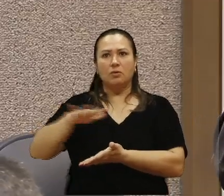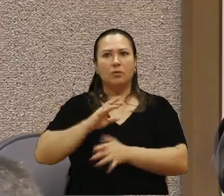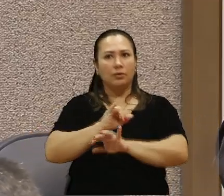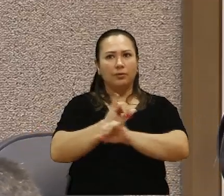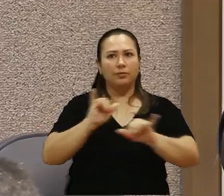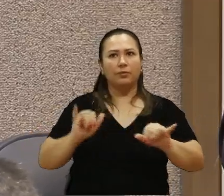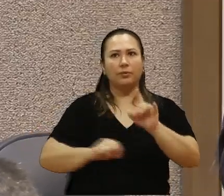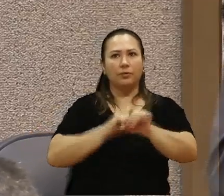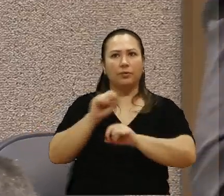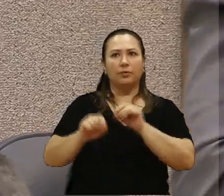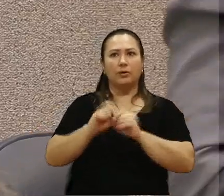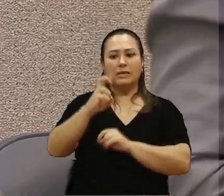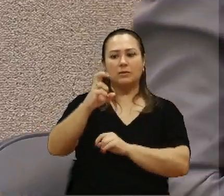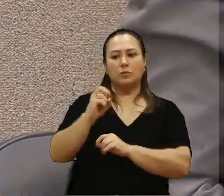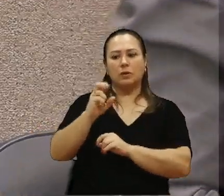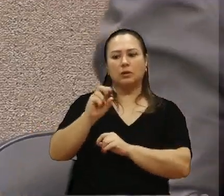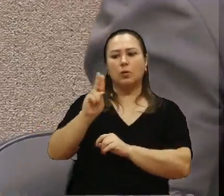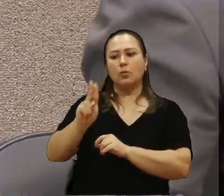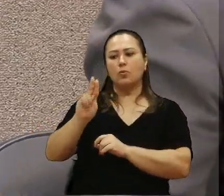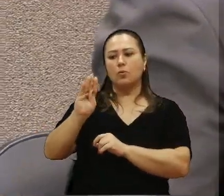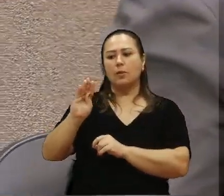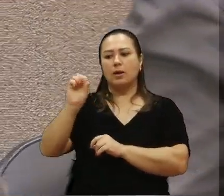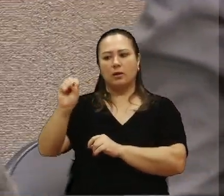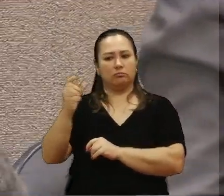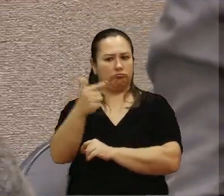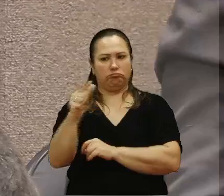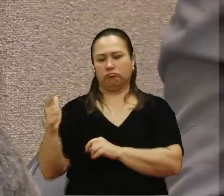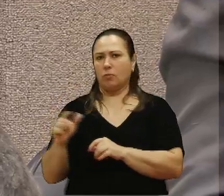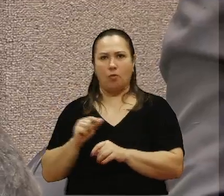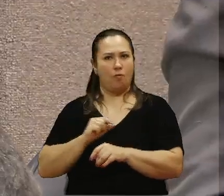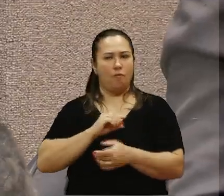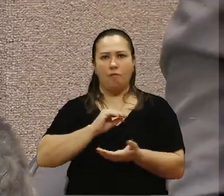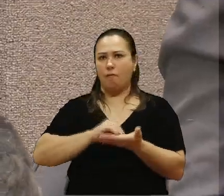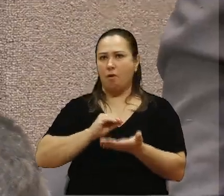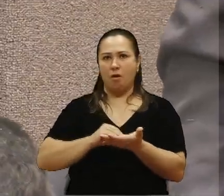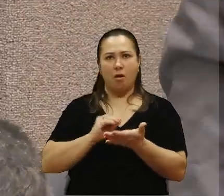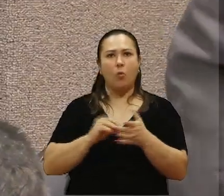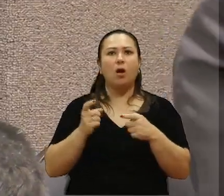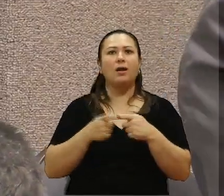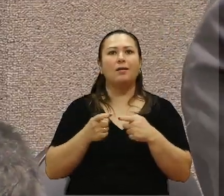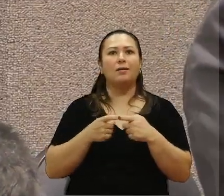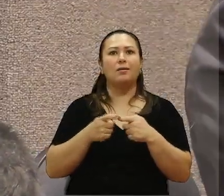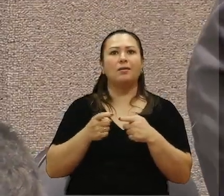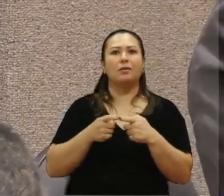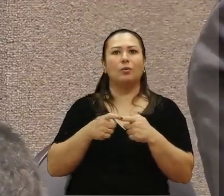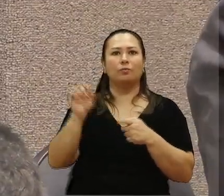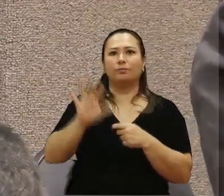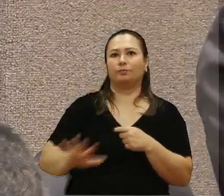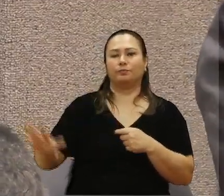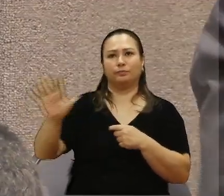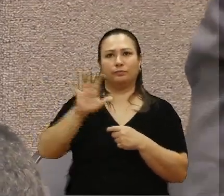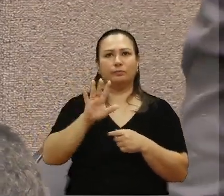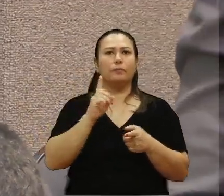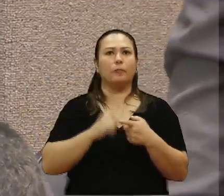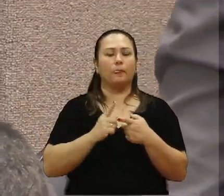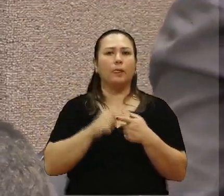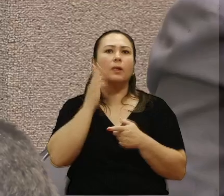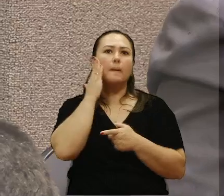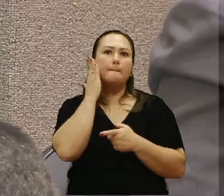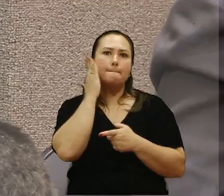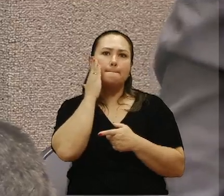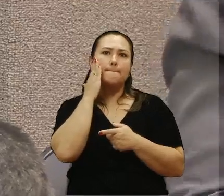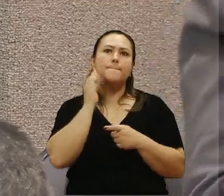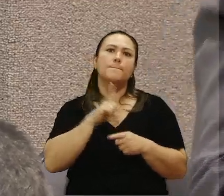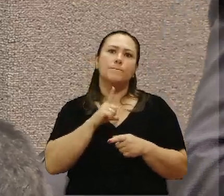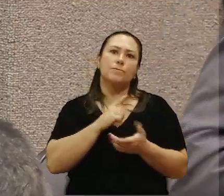estão faltando clínico geral. Por quê? Porque nós sabemos que tem o contrato,